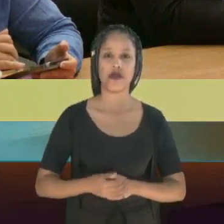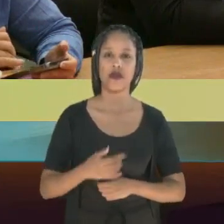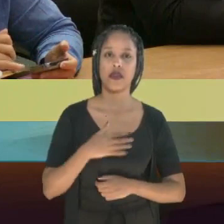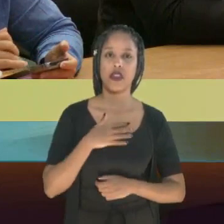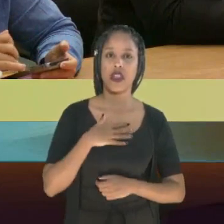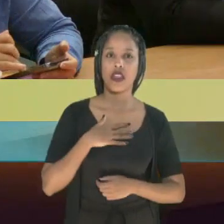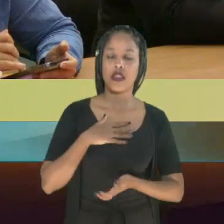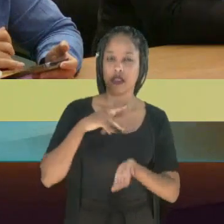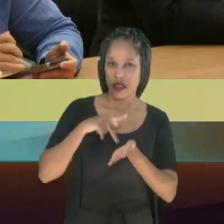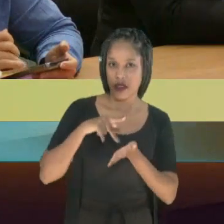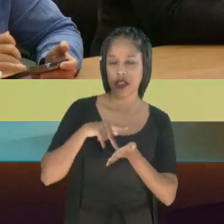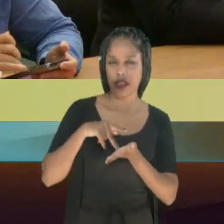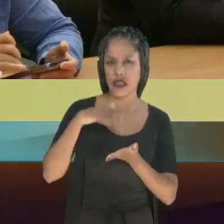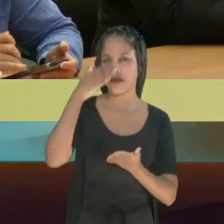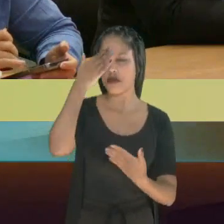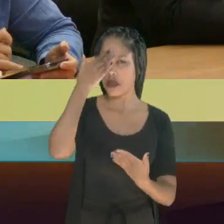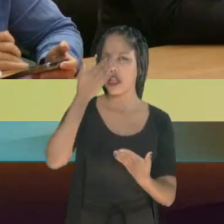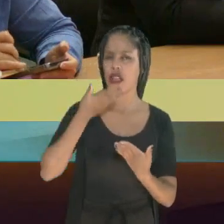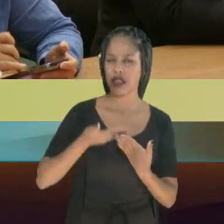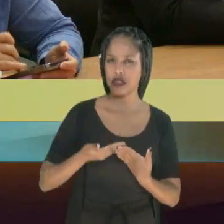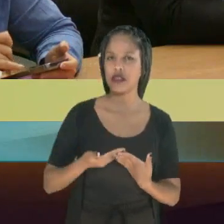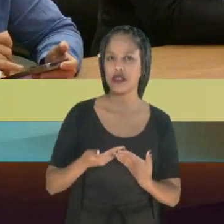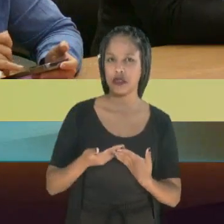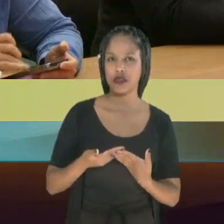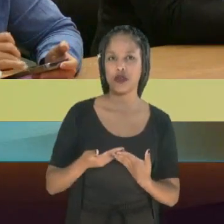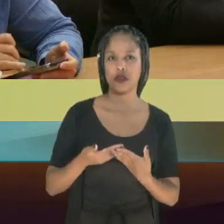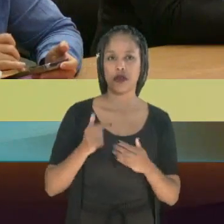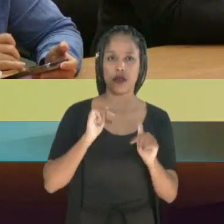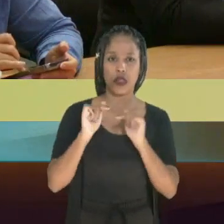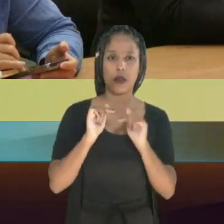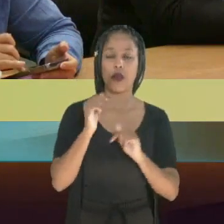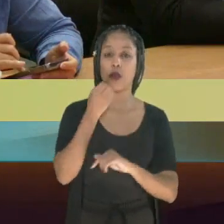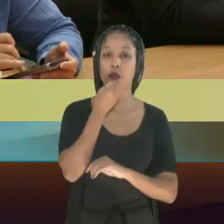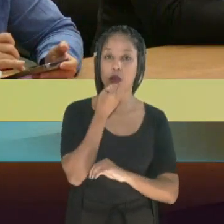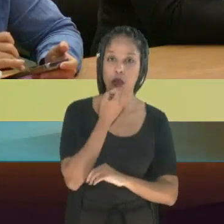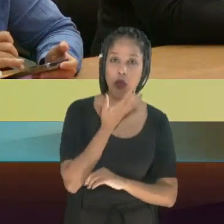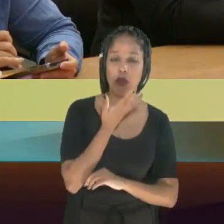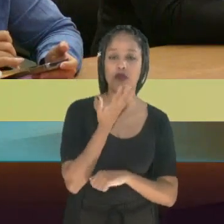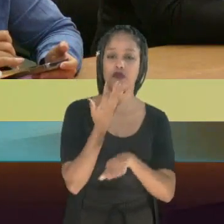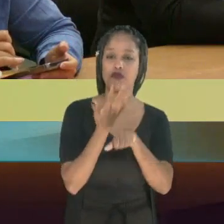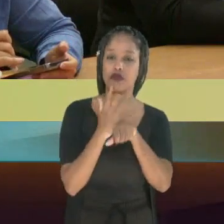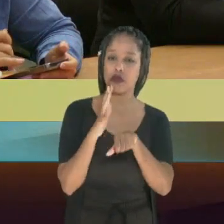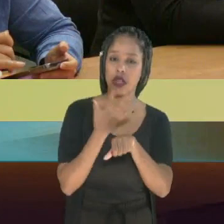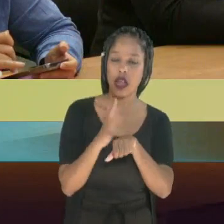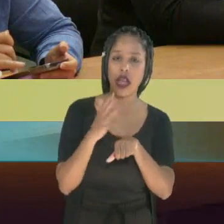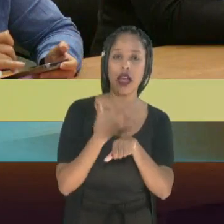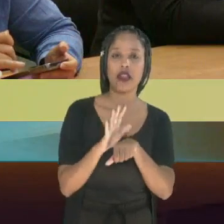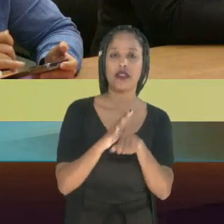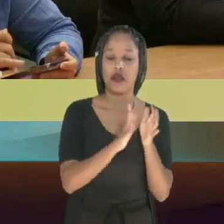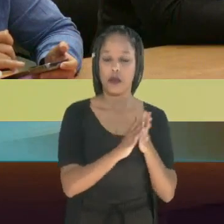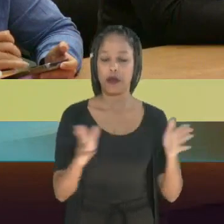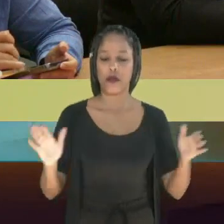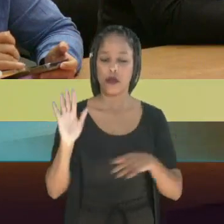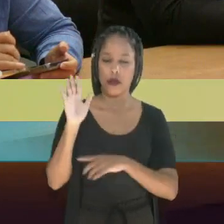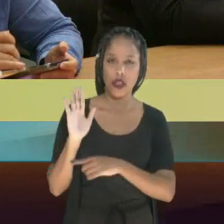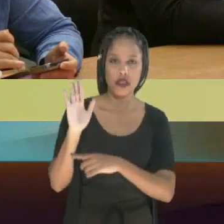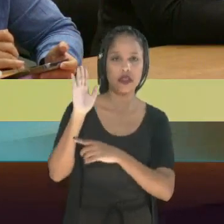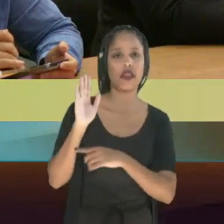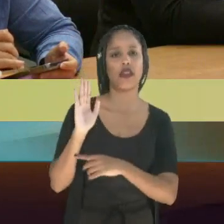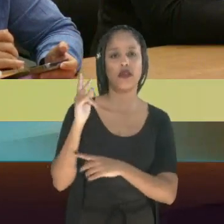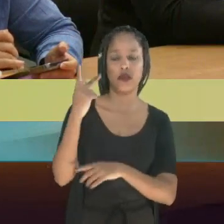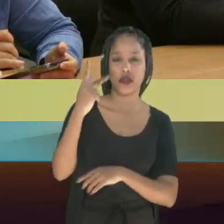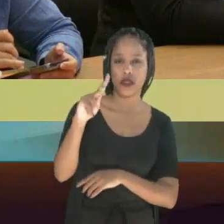sinceramente, acredito no bom trabalho, desempenho do seu mandato, das suas